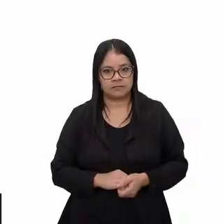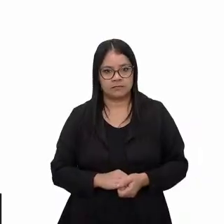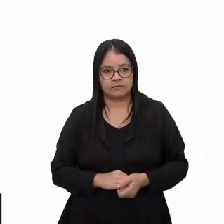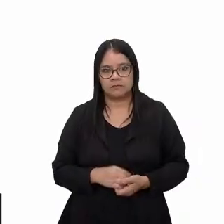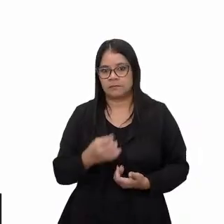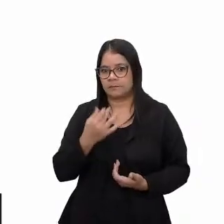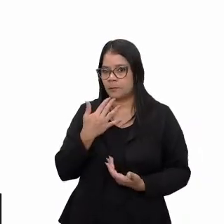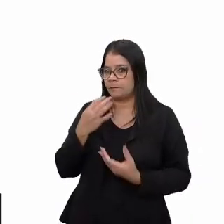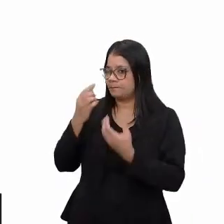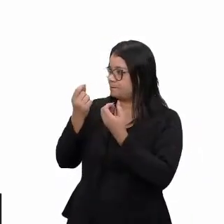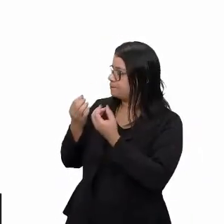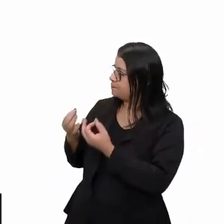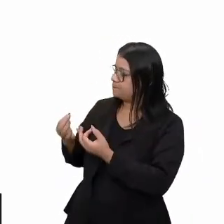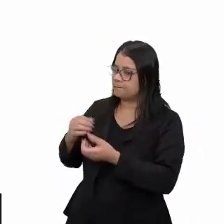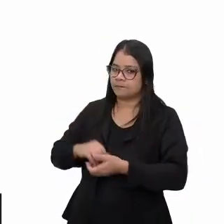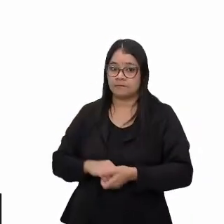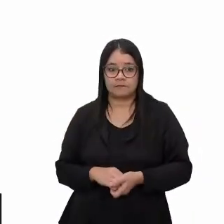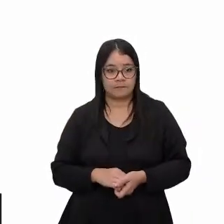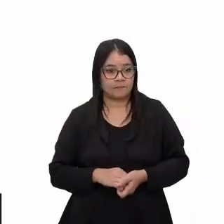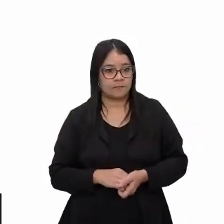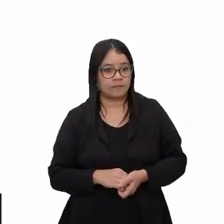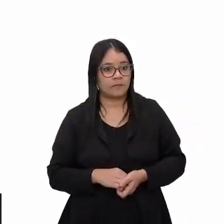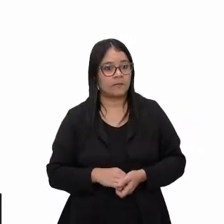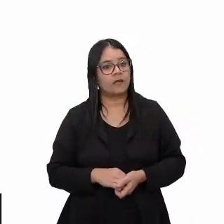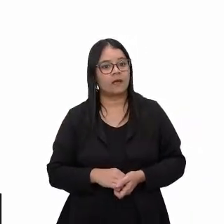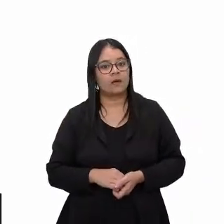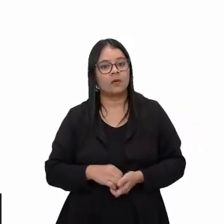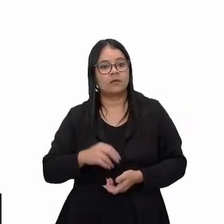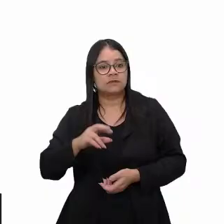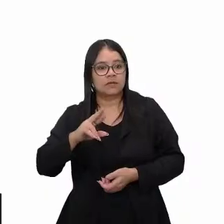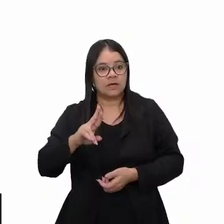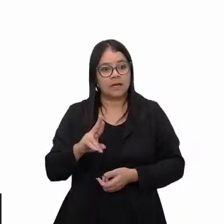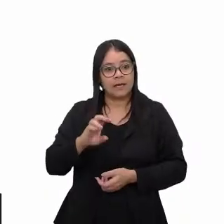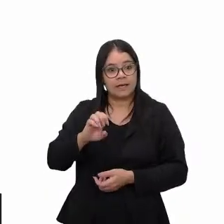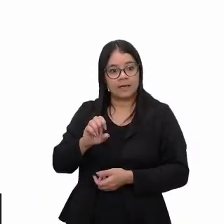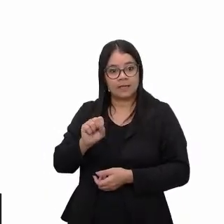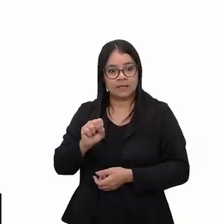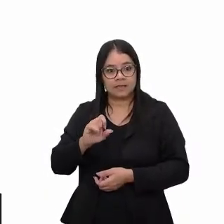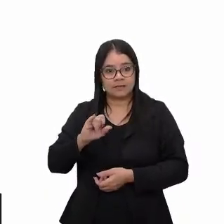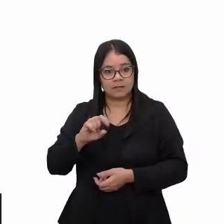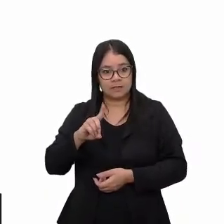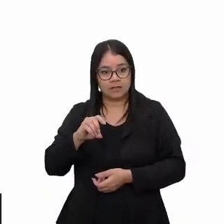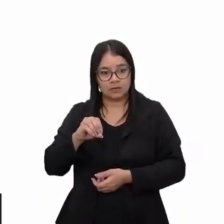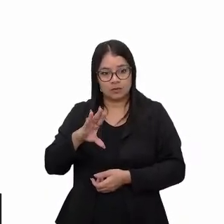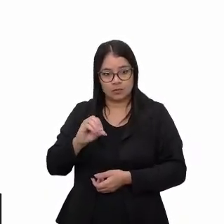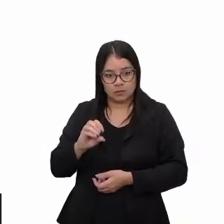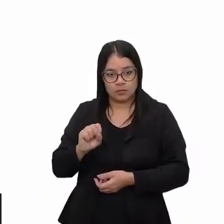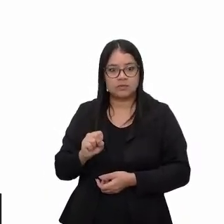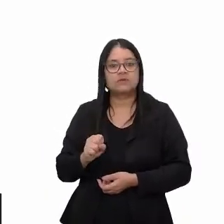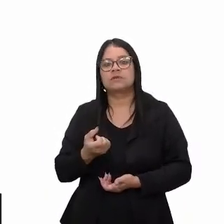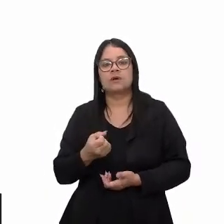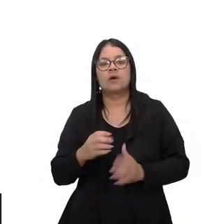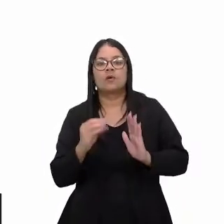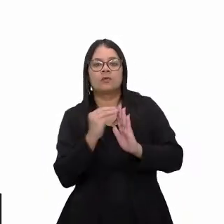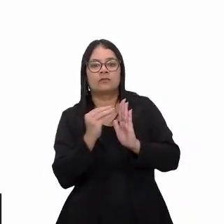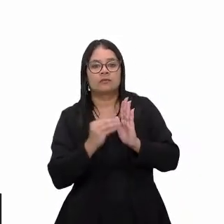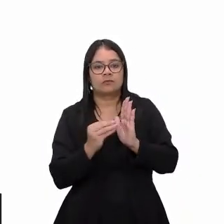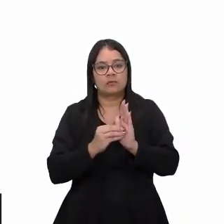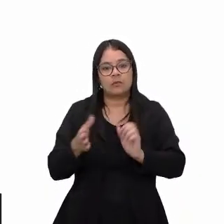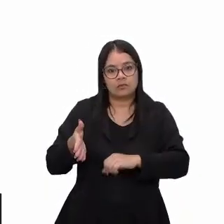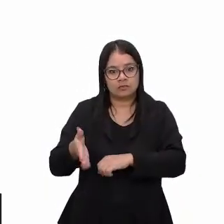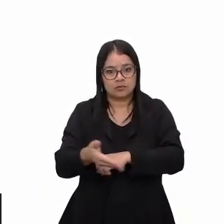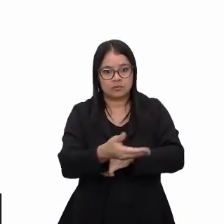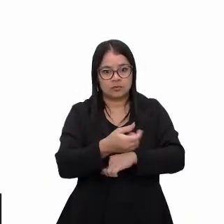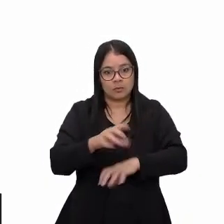Bom, resíduos, né, os resíduos sólidos, o consumo e o comportamento sustentável. O que são os